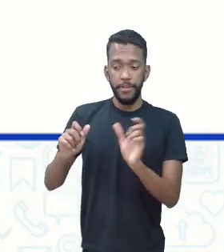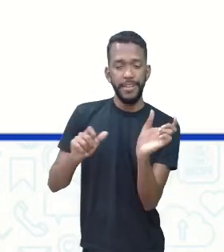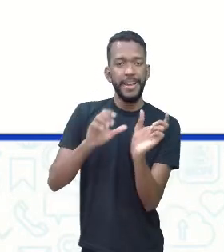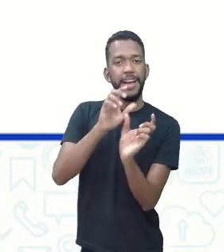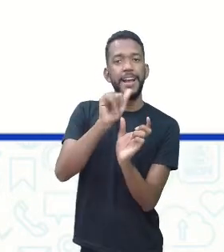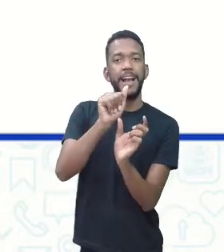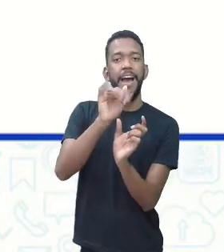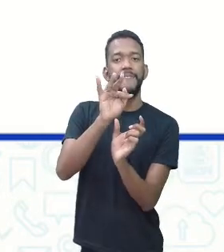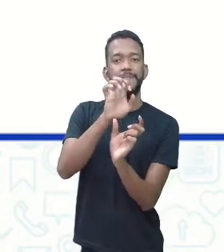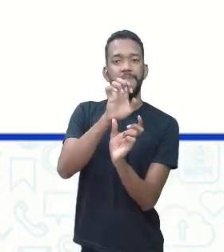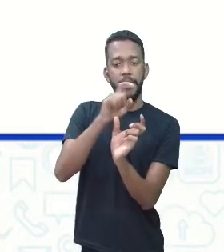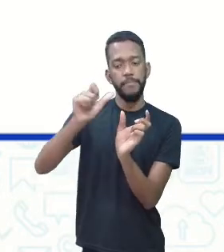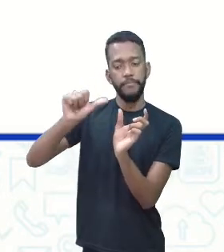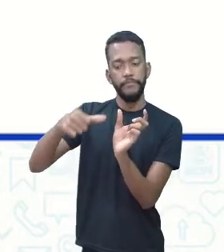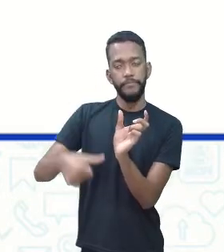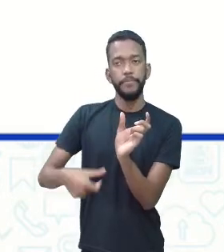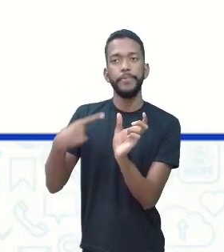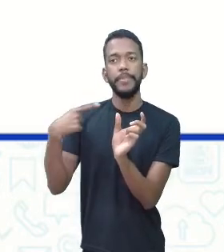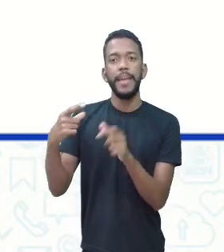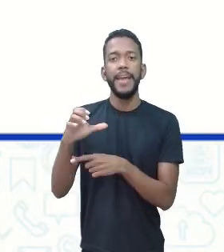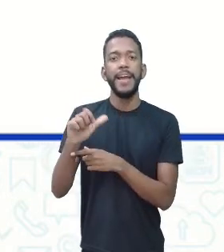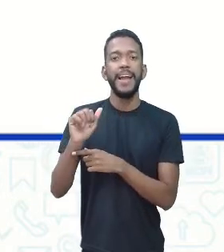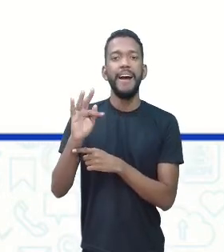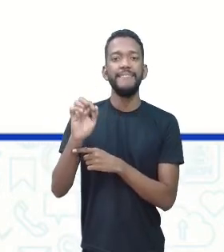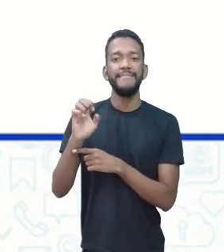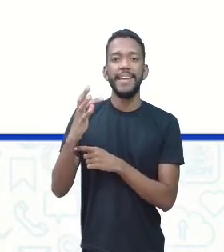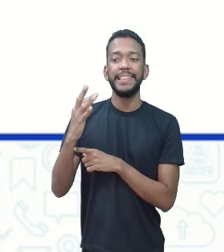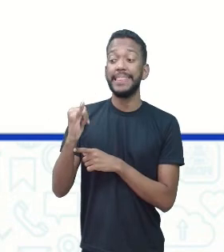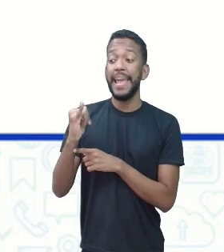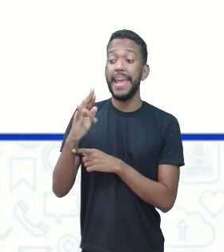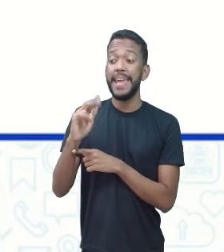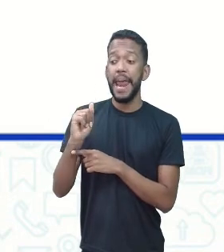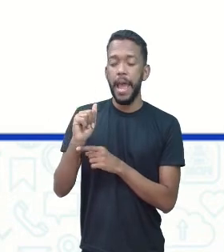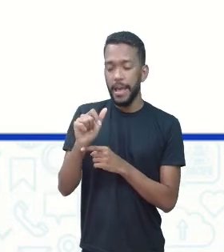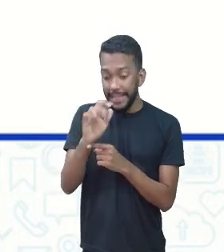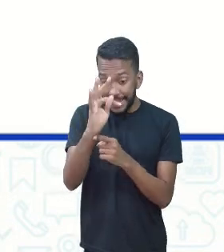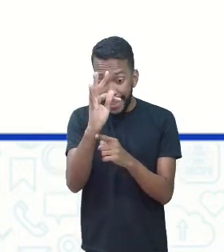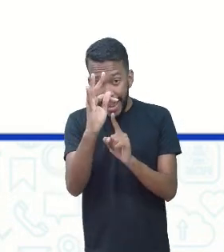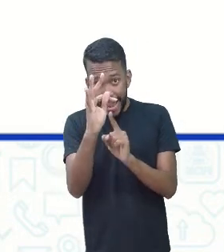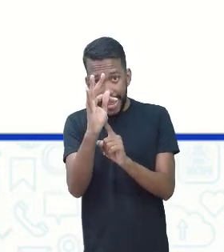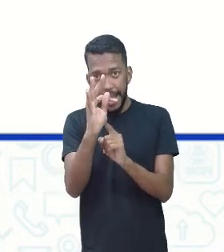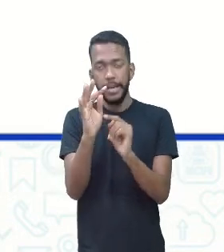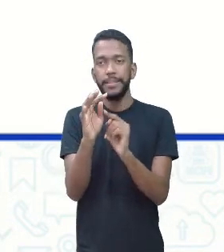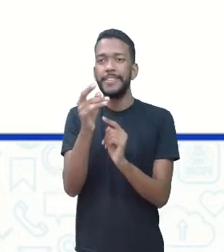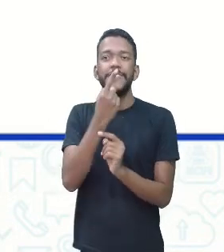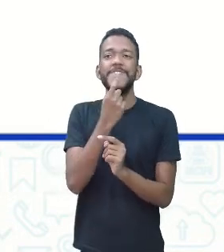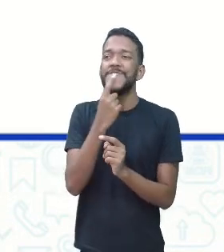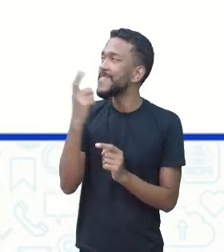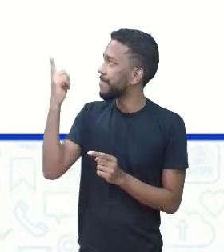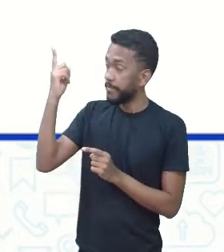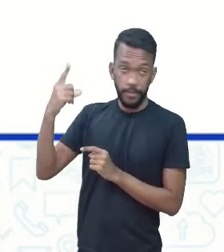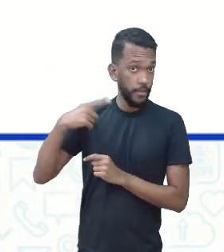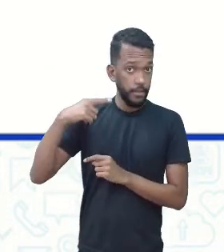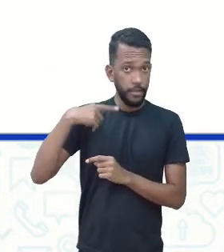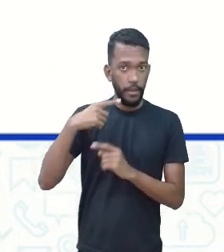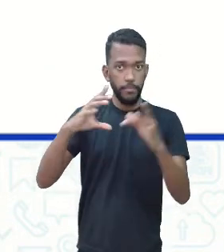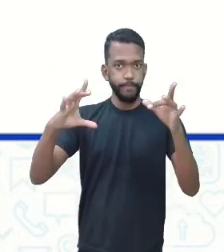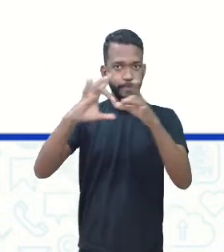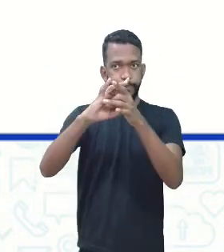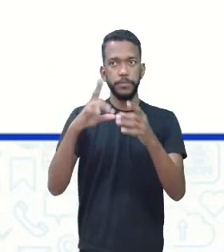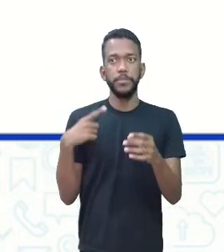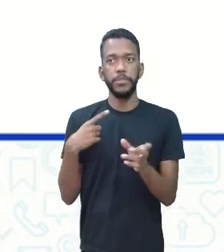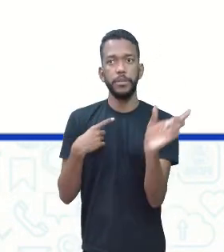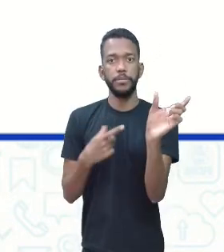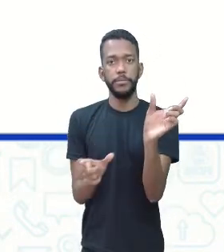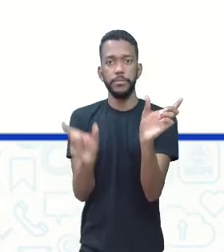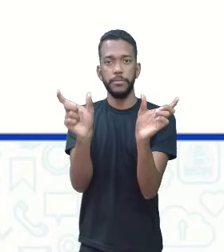temos cafeteira, e aí nós temos aqui um T, que é uma consoante de ligação, que está fazendo